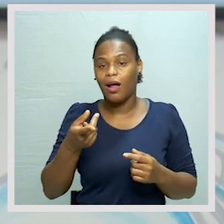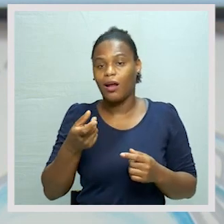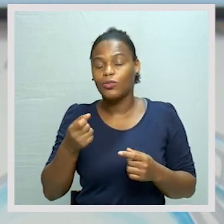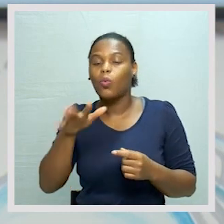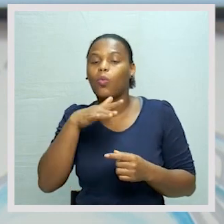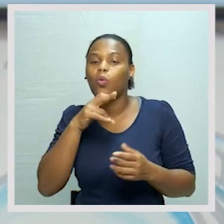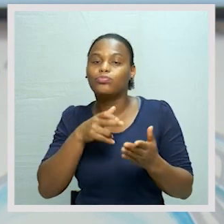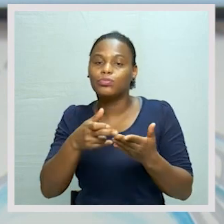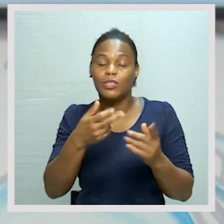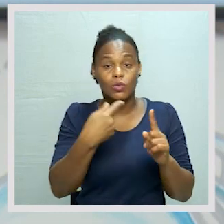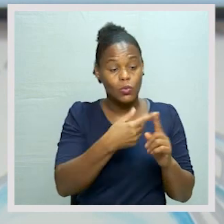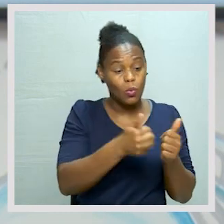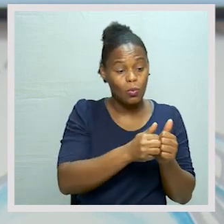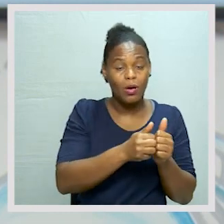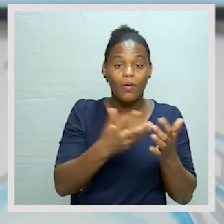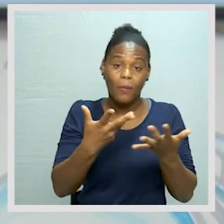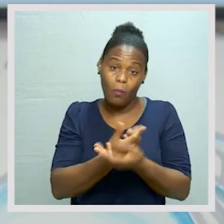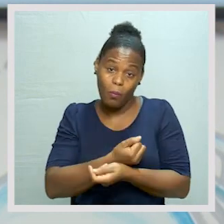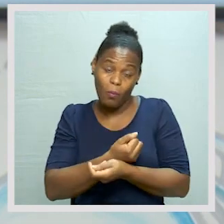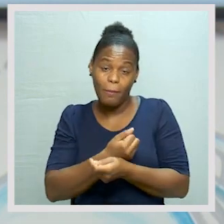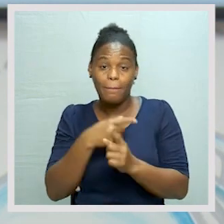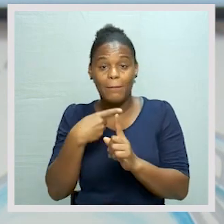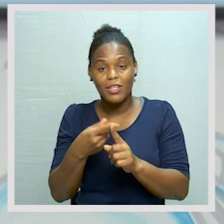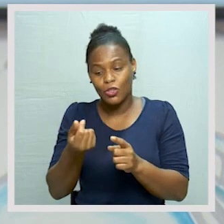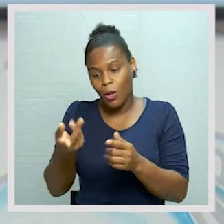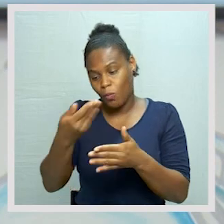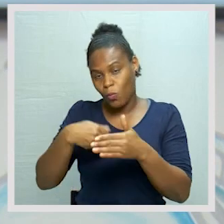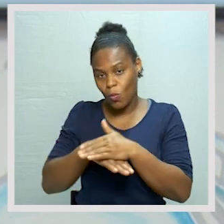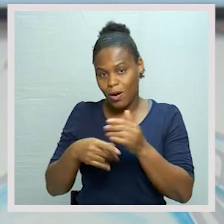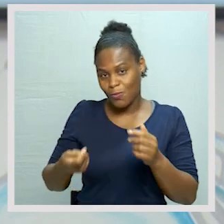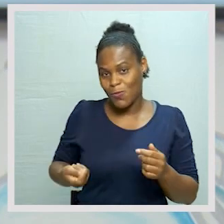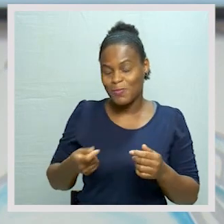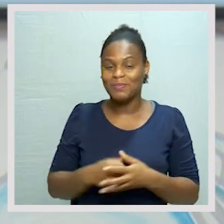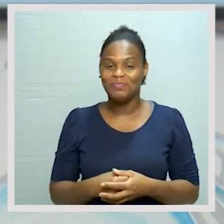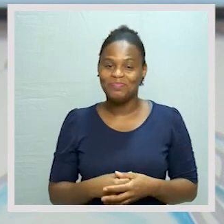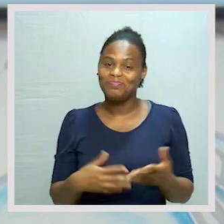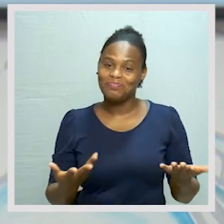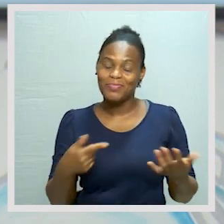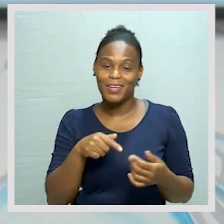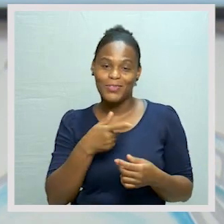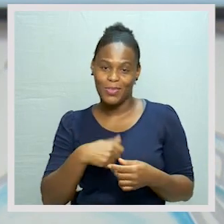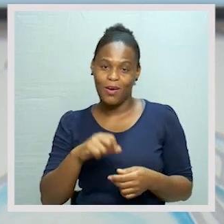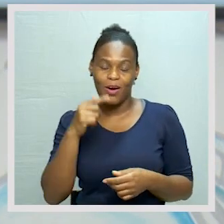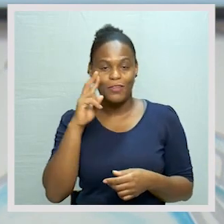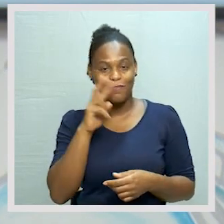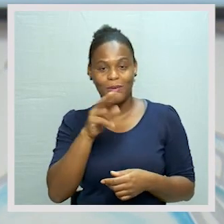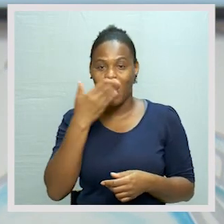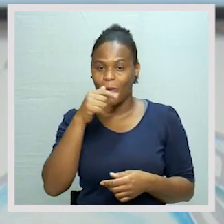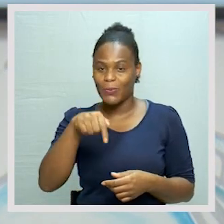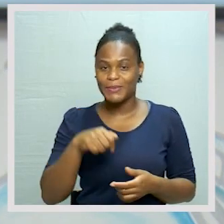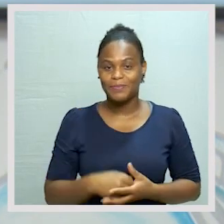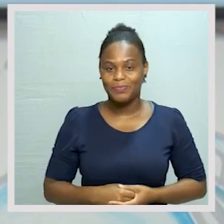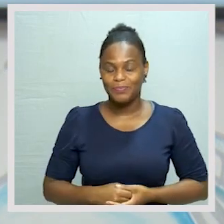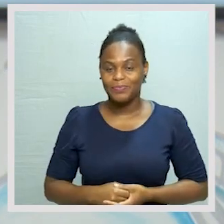seu destino, que é a soma do consumo mais a poupança. Foi isso aquilo que nós vimos na aula